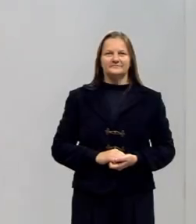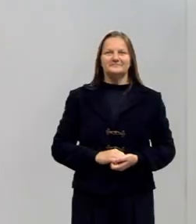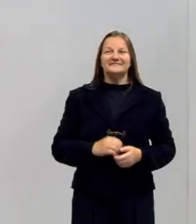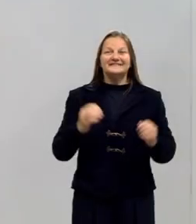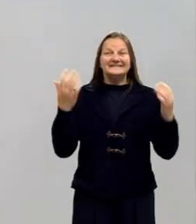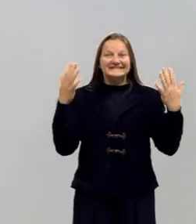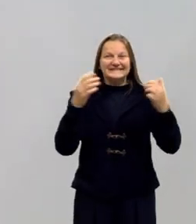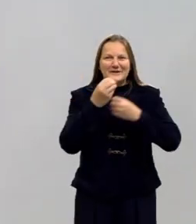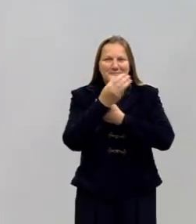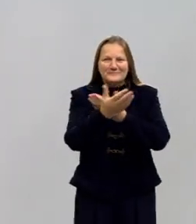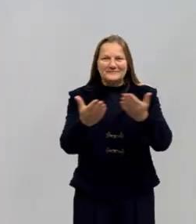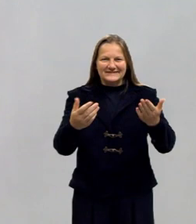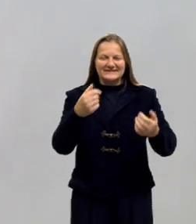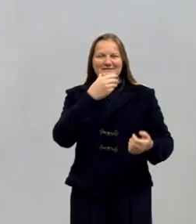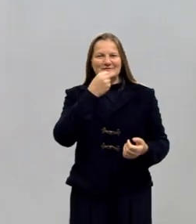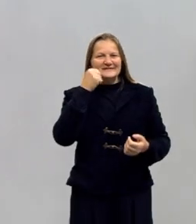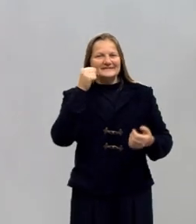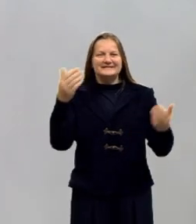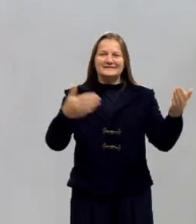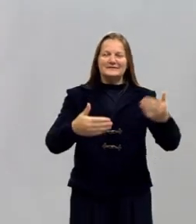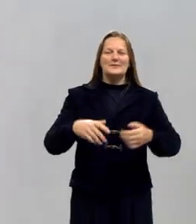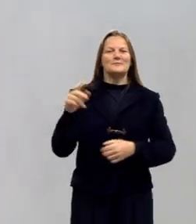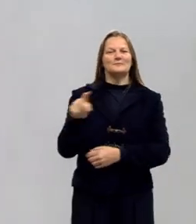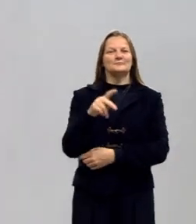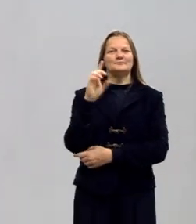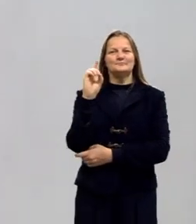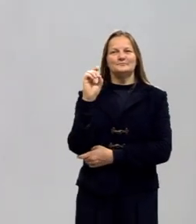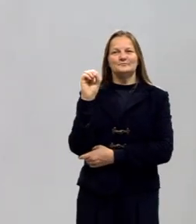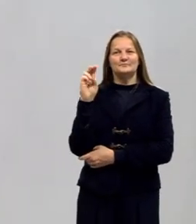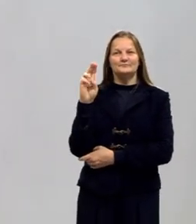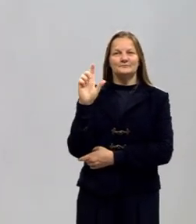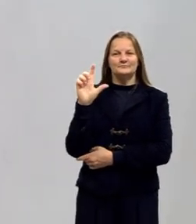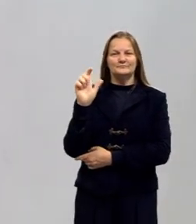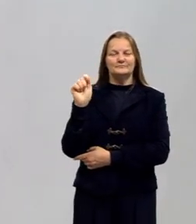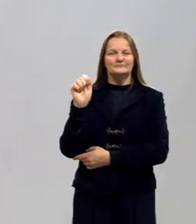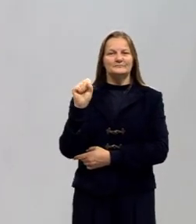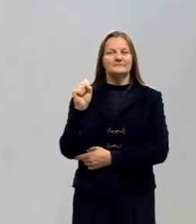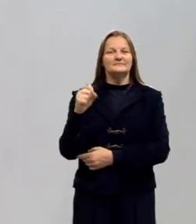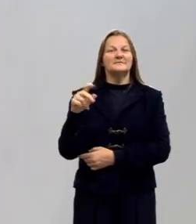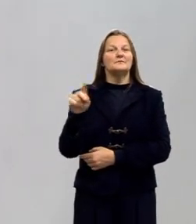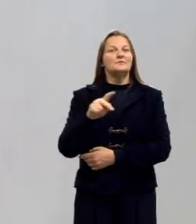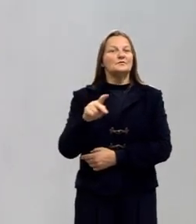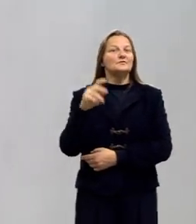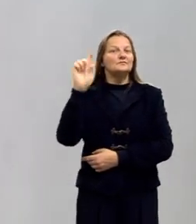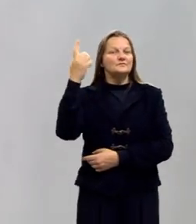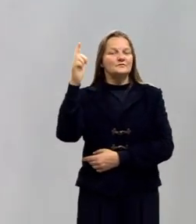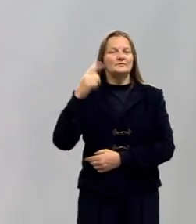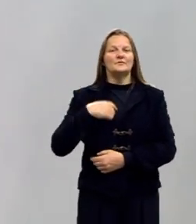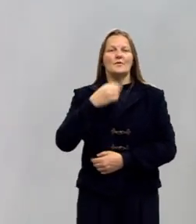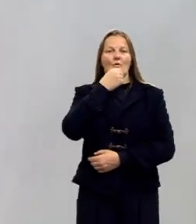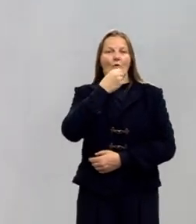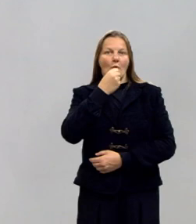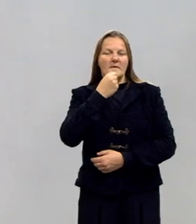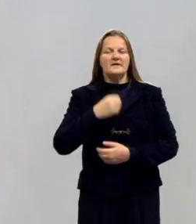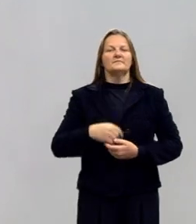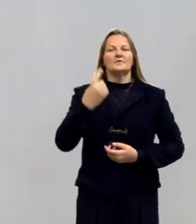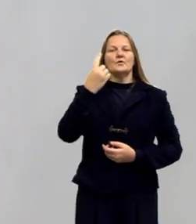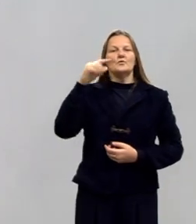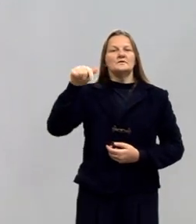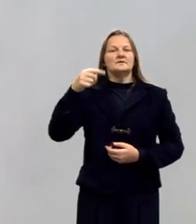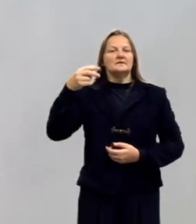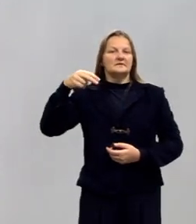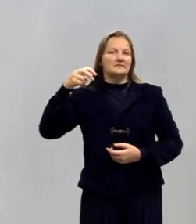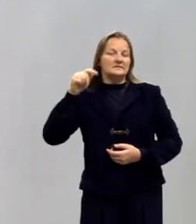salve salve meninos e meninas professor Douglas o professor de geografia do nosso curso pré-enem eu sou um homem de 1,75